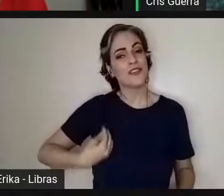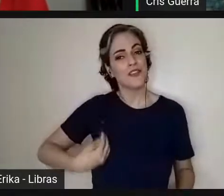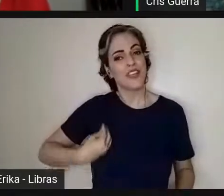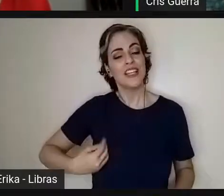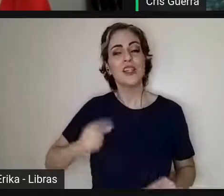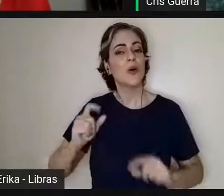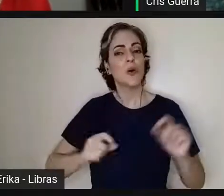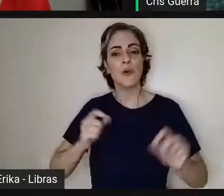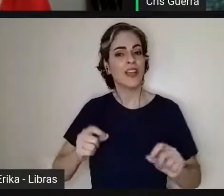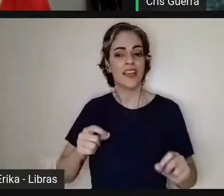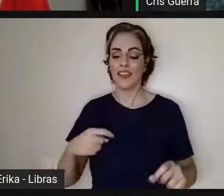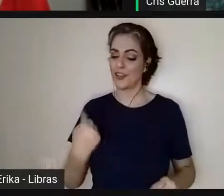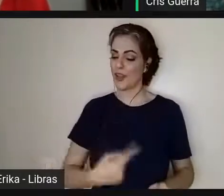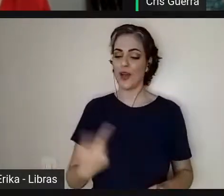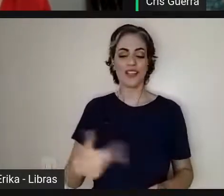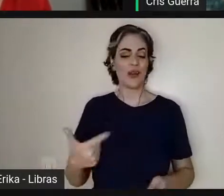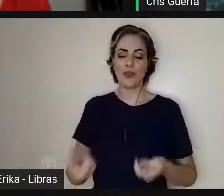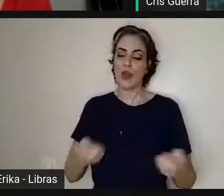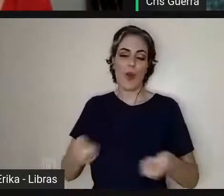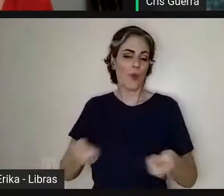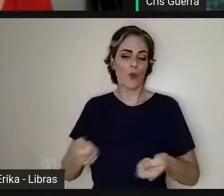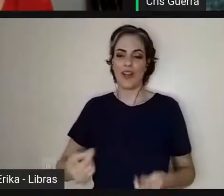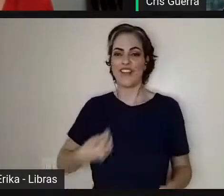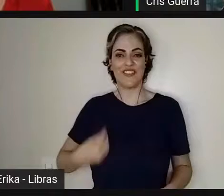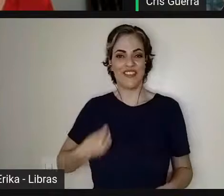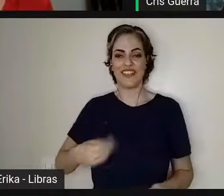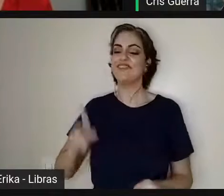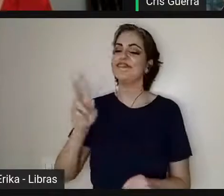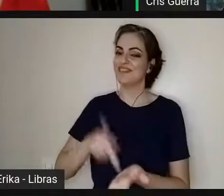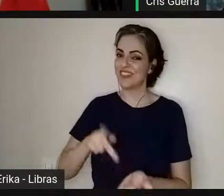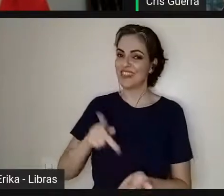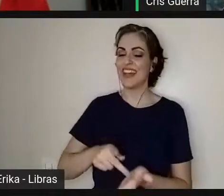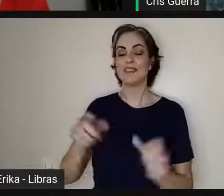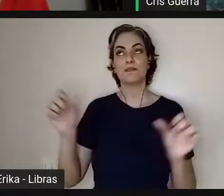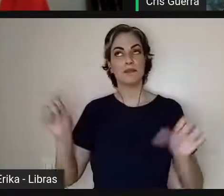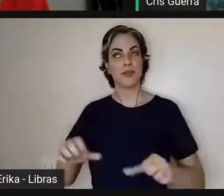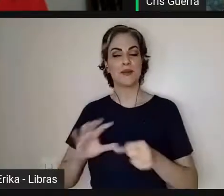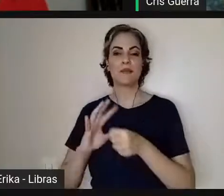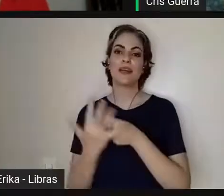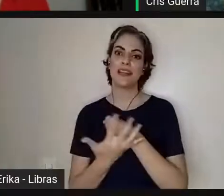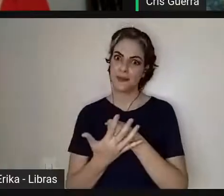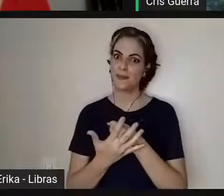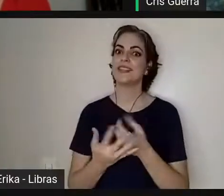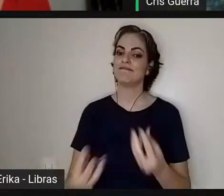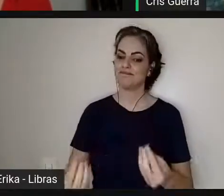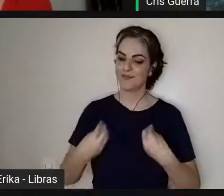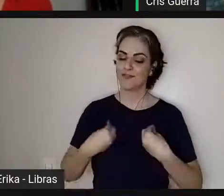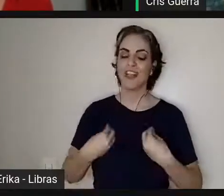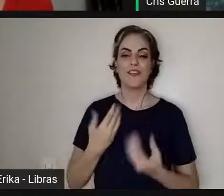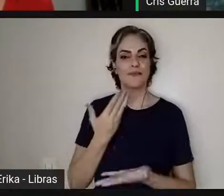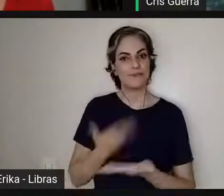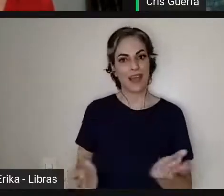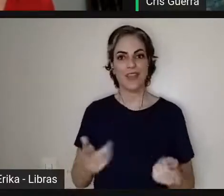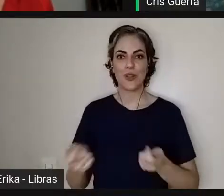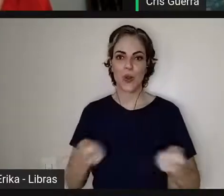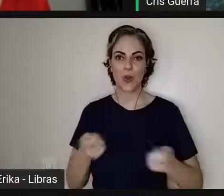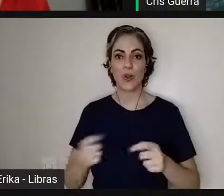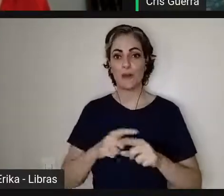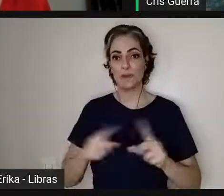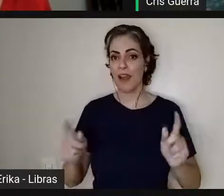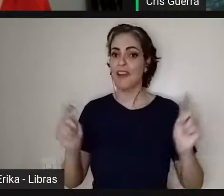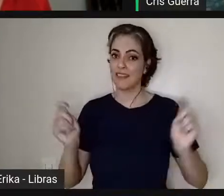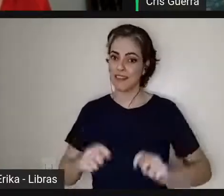nosso controle, né? E a gente vive muito isso com a pandemia, né? Essa falta de controle, mas que a gente pode controlar, sim, as